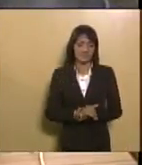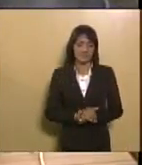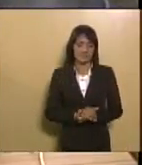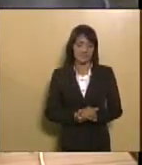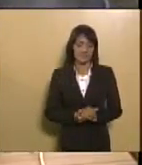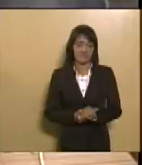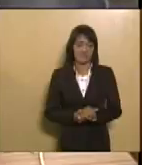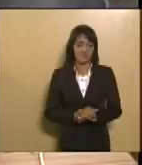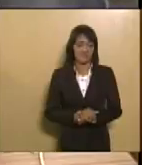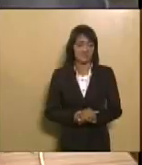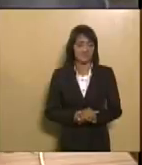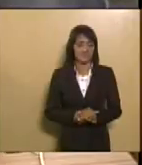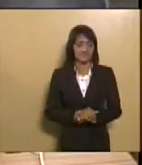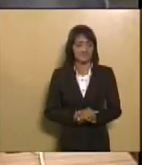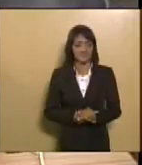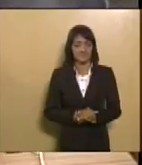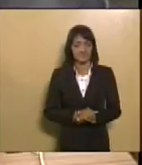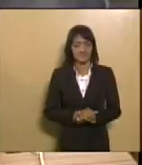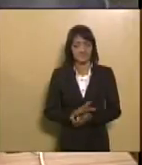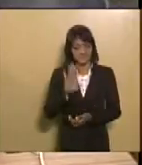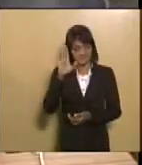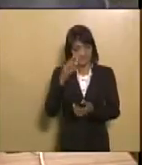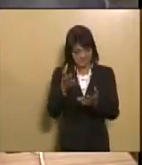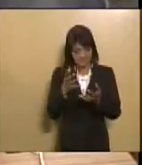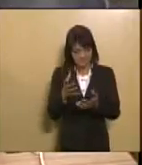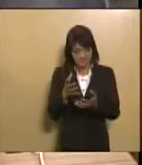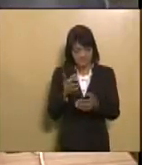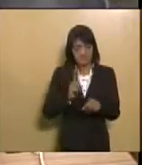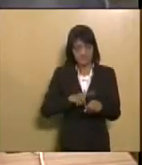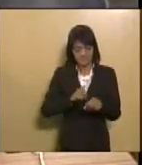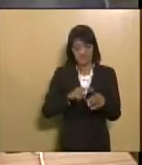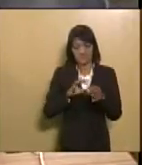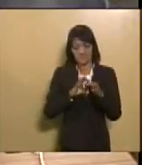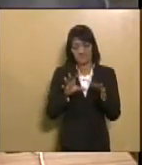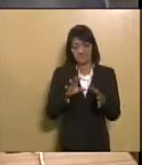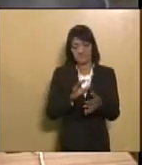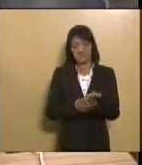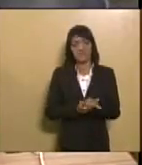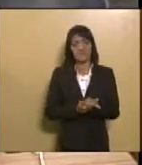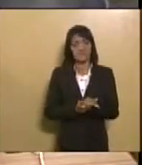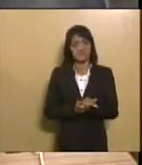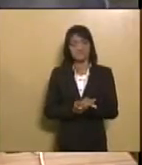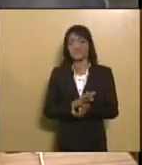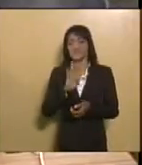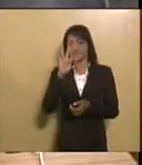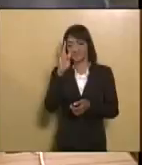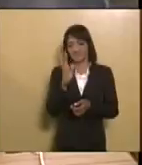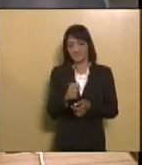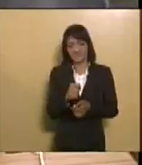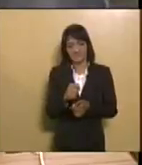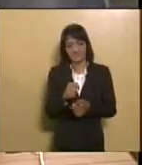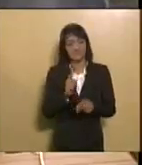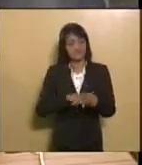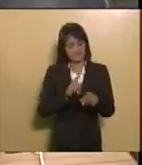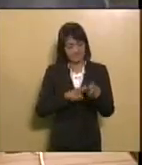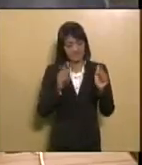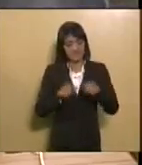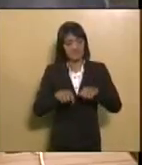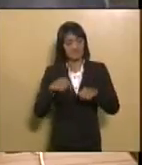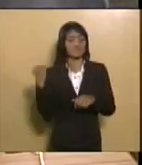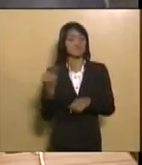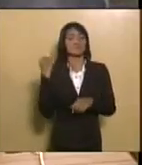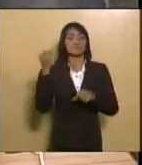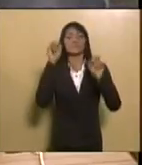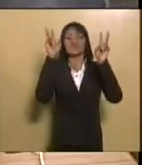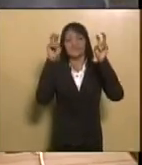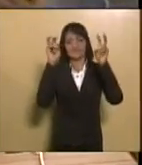Deputada Maria, Vossa Excelência é a próxima inscrita. A senhora gostaria de ceder algum tempo? Pronto, concedo todo o meu tempo, por se tratar de um tema